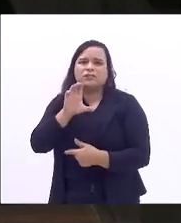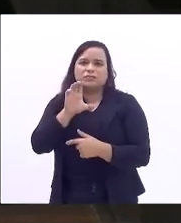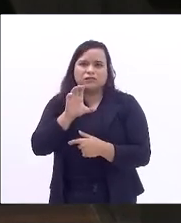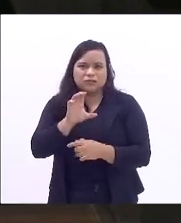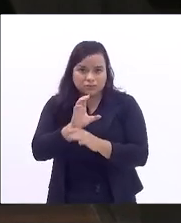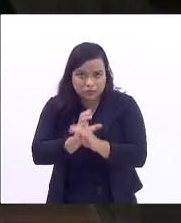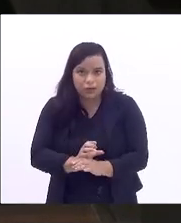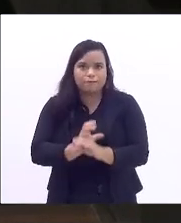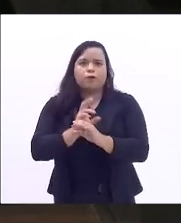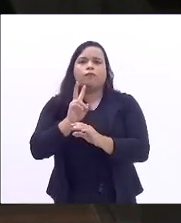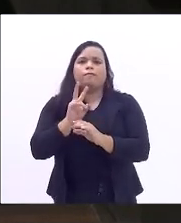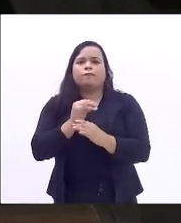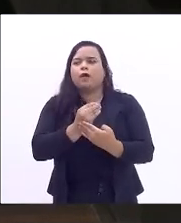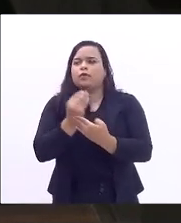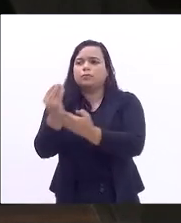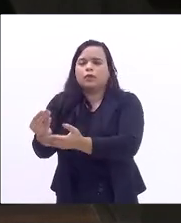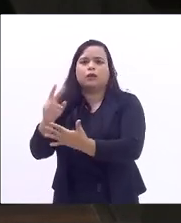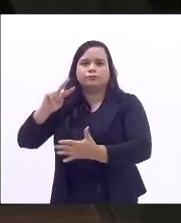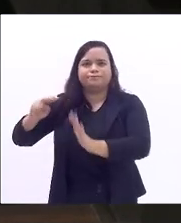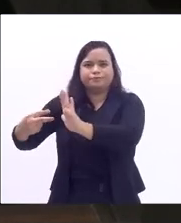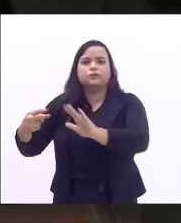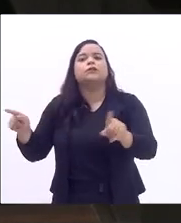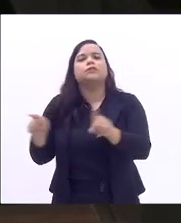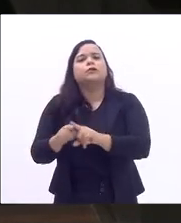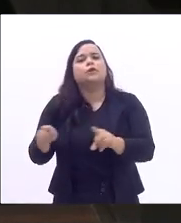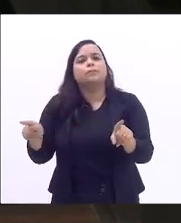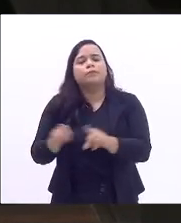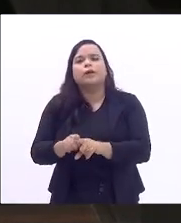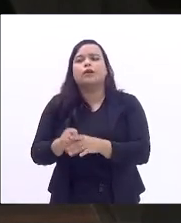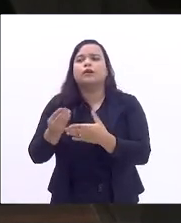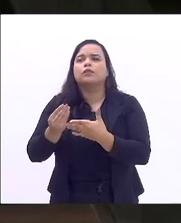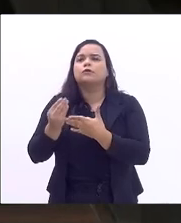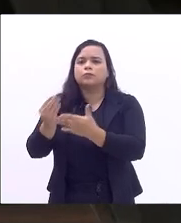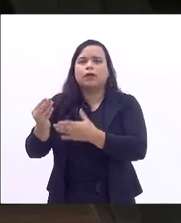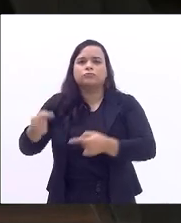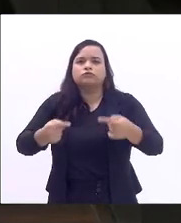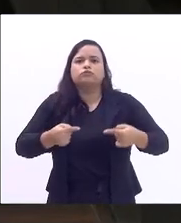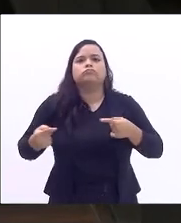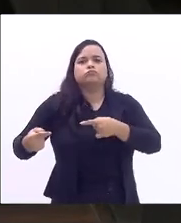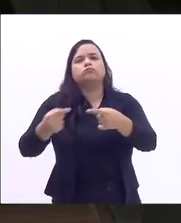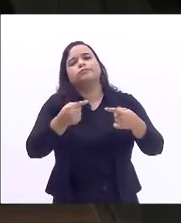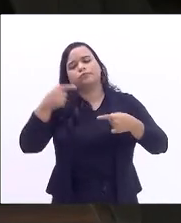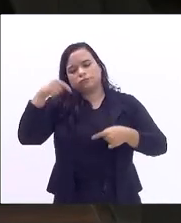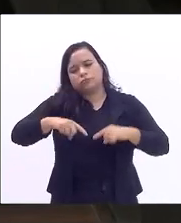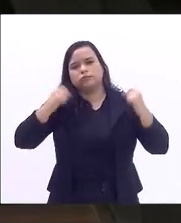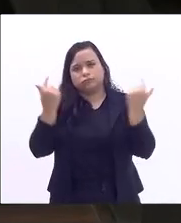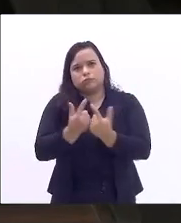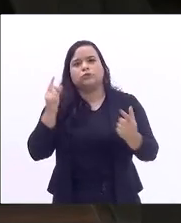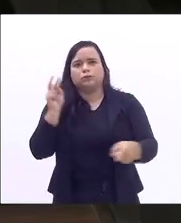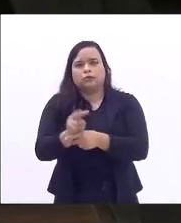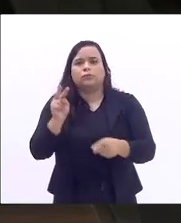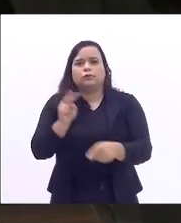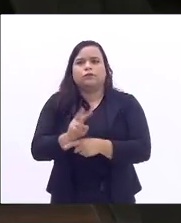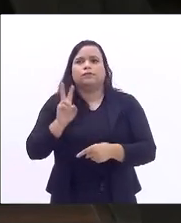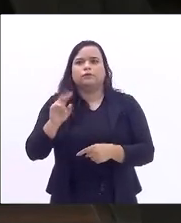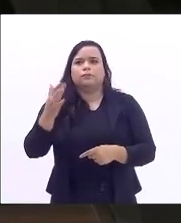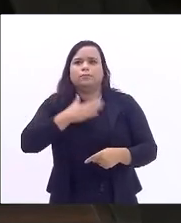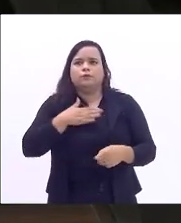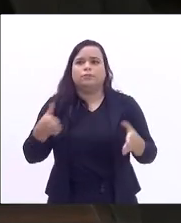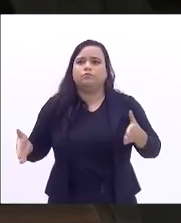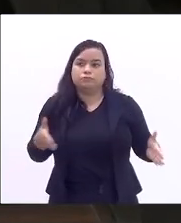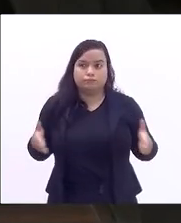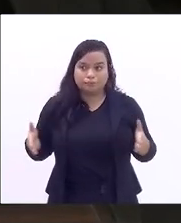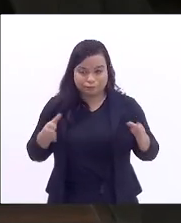será reconhecido e será é debatido nessa casa e defendido pelo meu